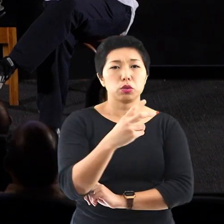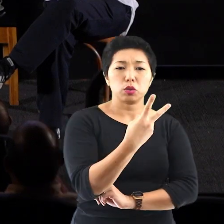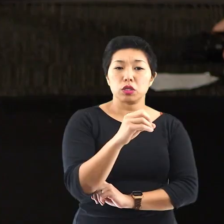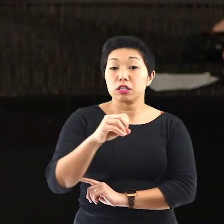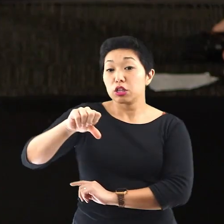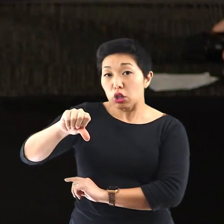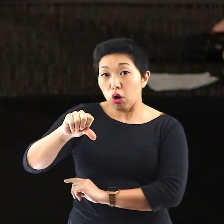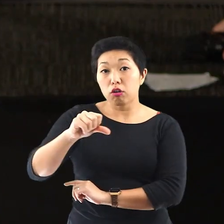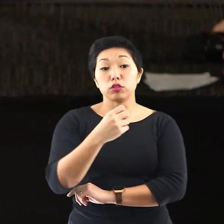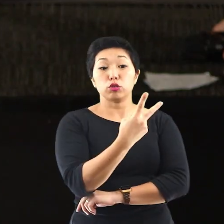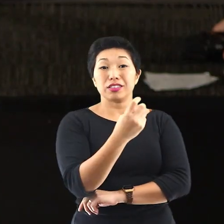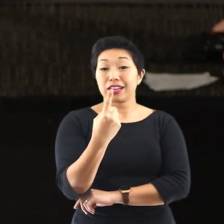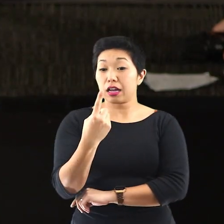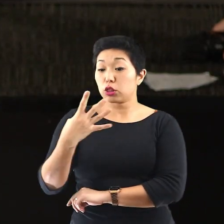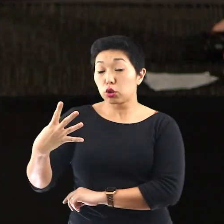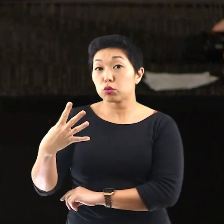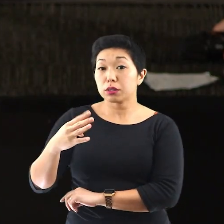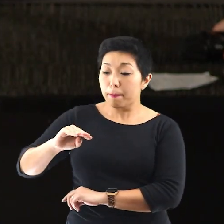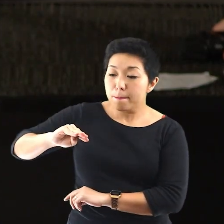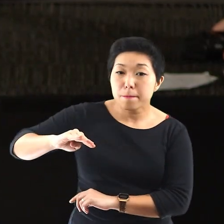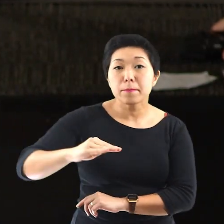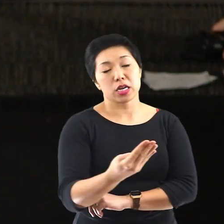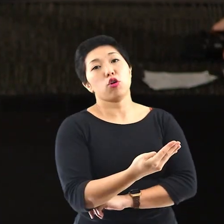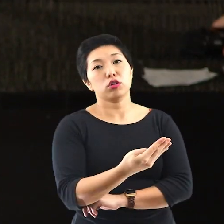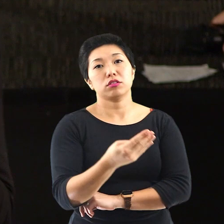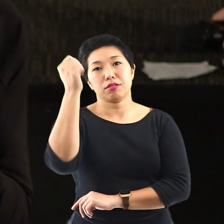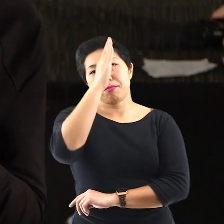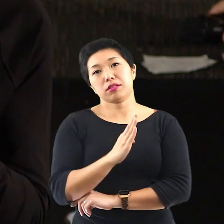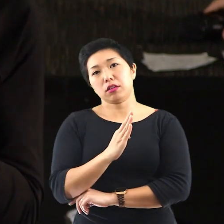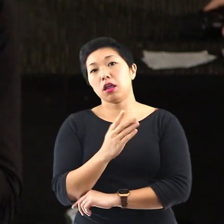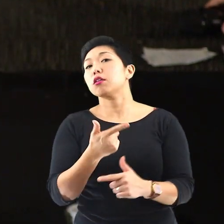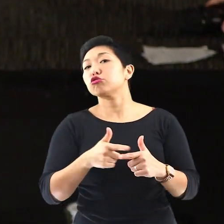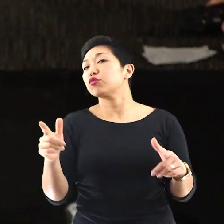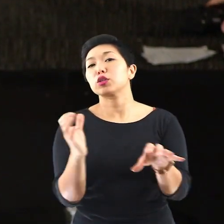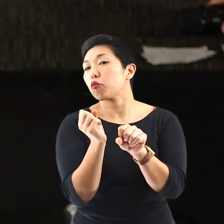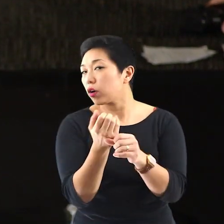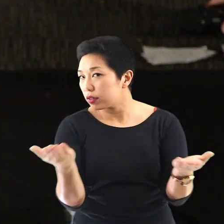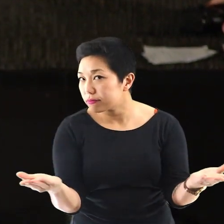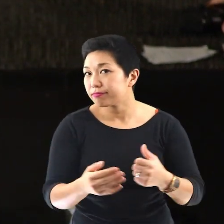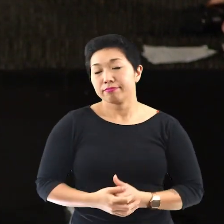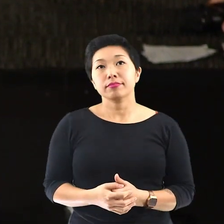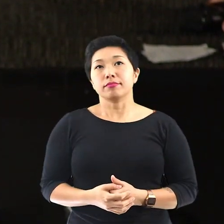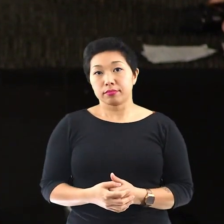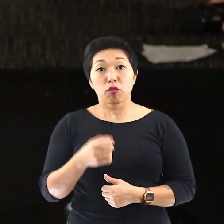208, 9 ou 14 milhões de brasileiros e brasileiras. Se puder fazer a conta